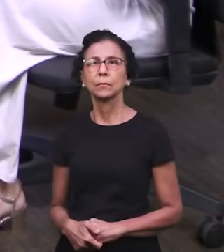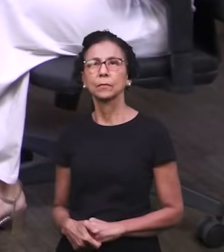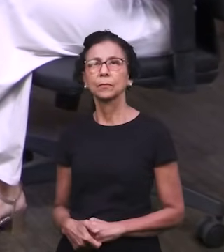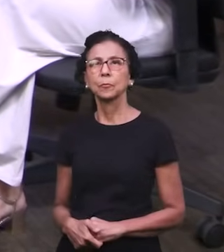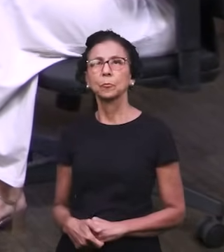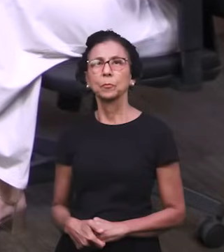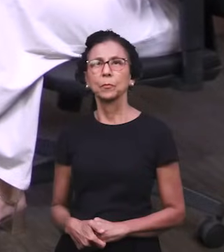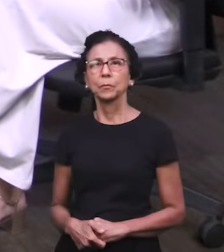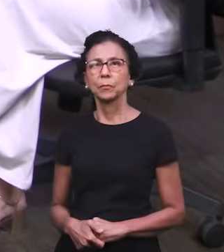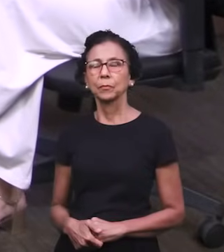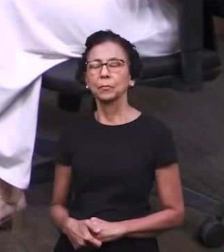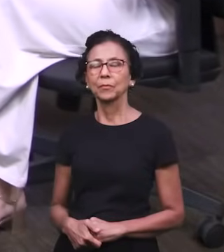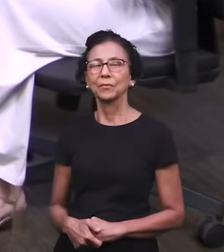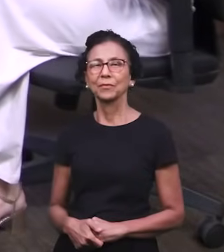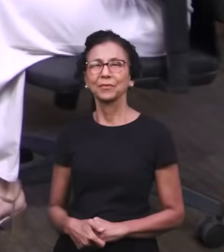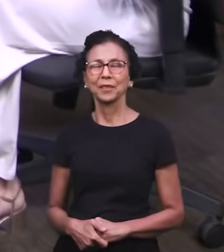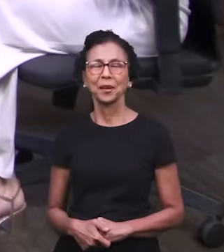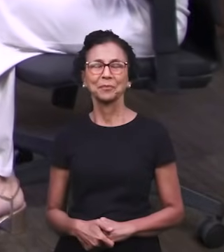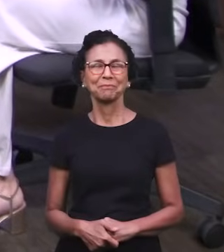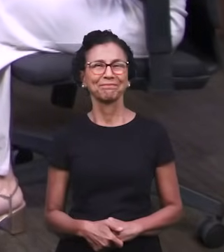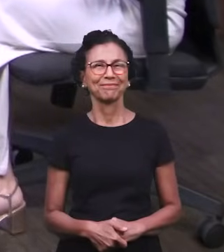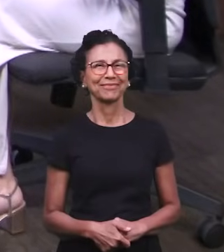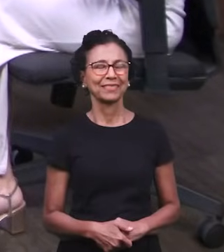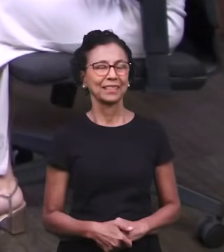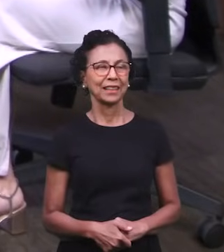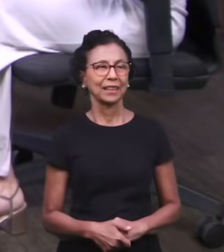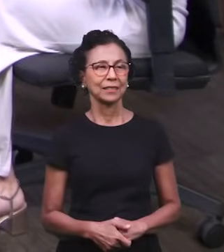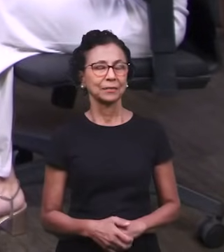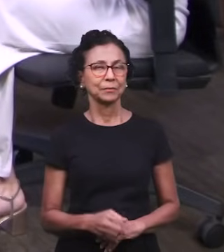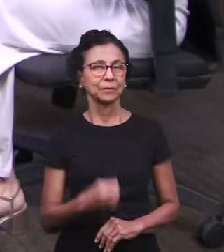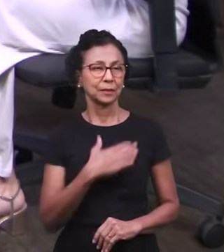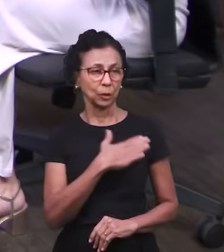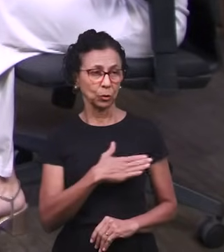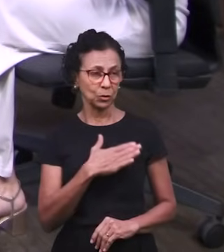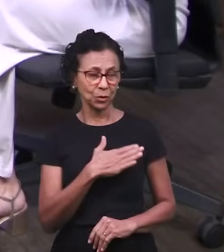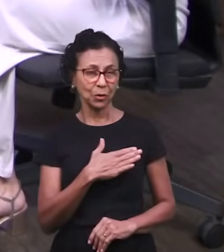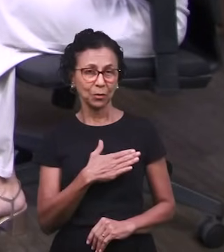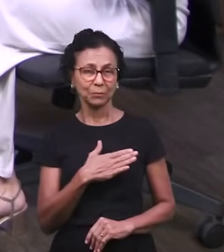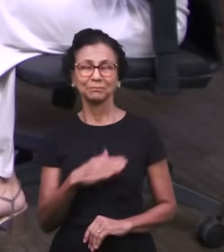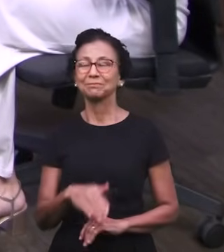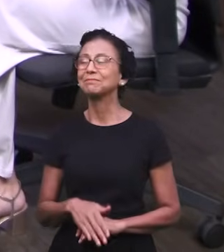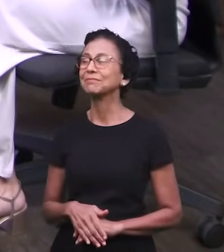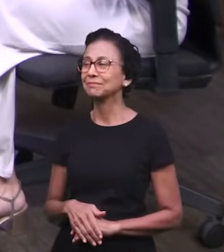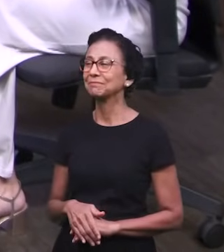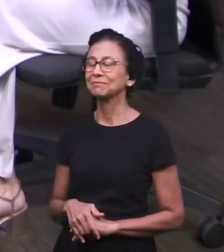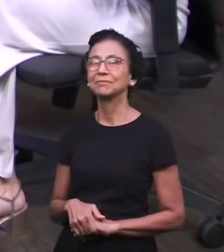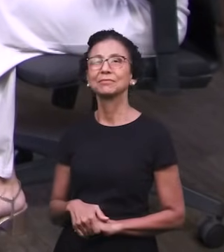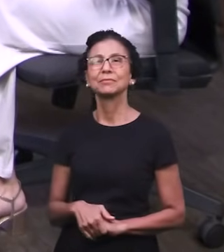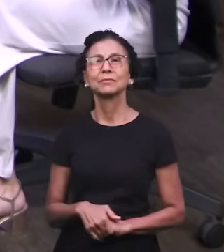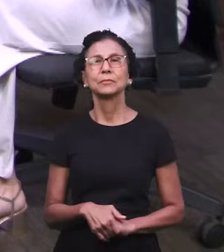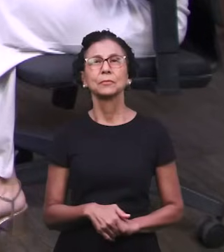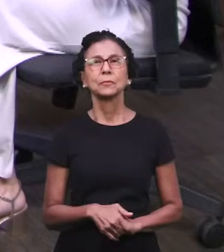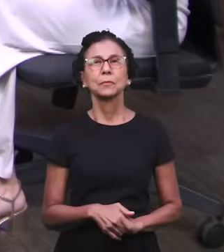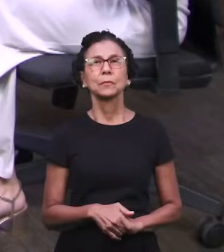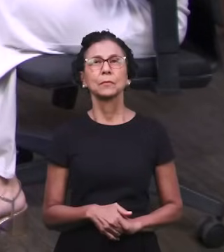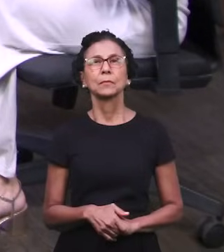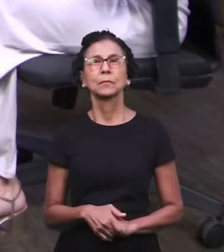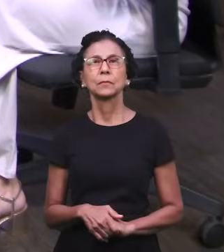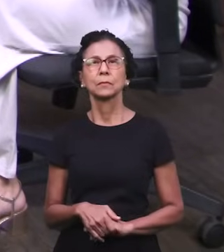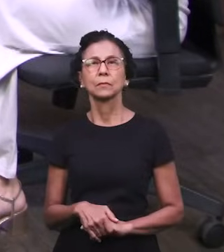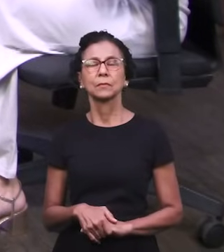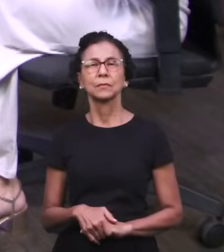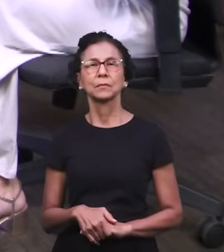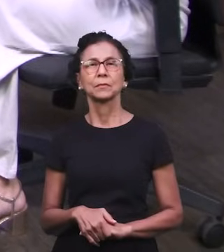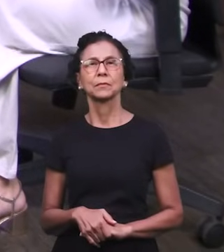a Natália. Natália pode se apresentar, pastor da igreja. Paz do Senhor, irmãos. Eu me chamo Natália, sou da igreja de Solon Borges,